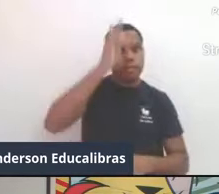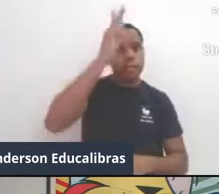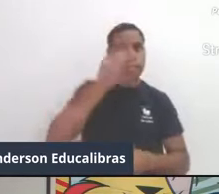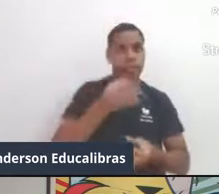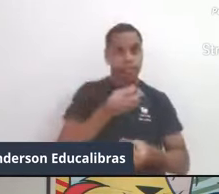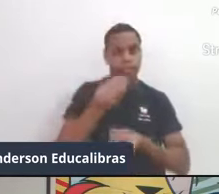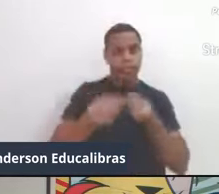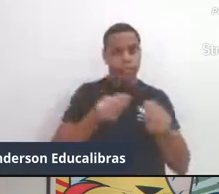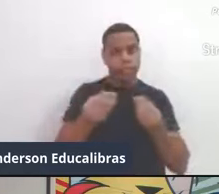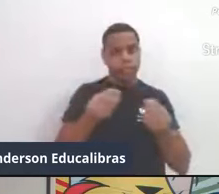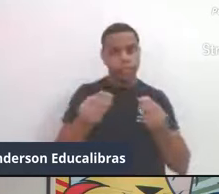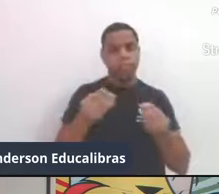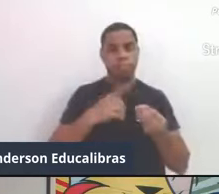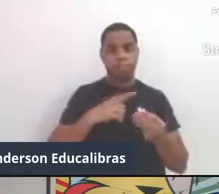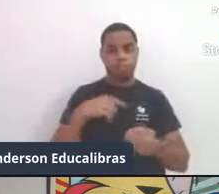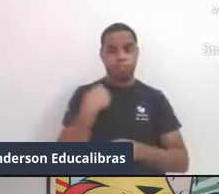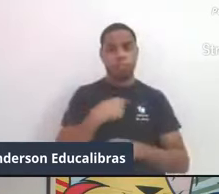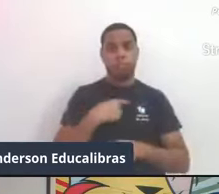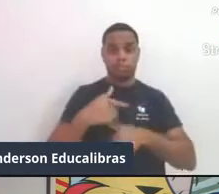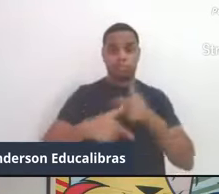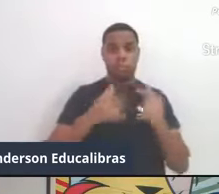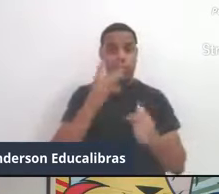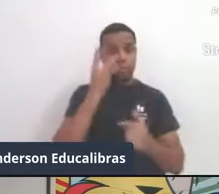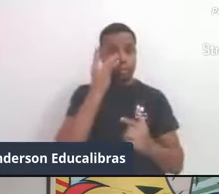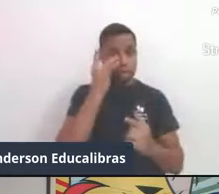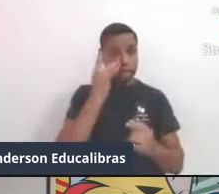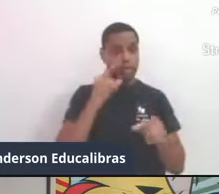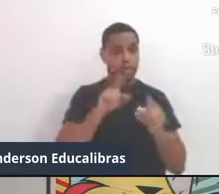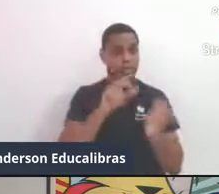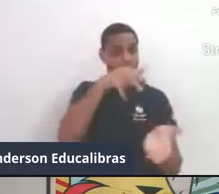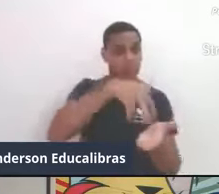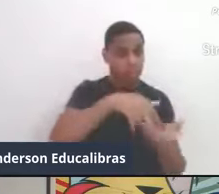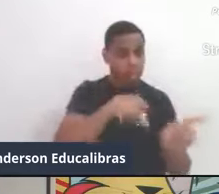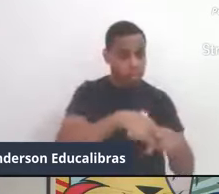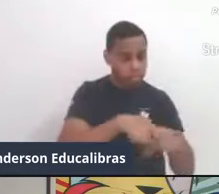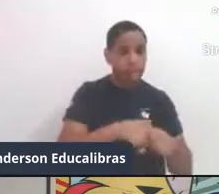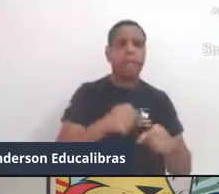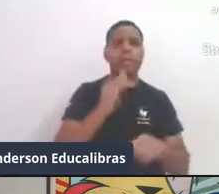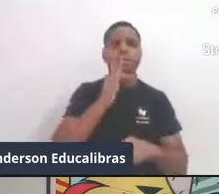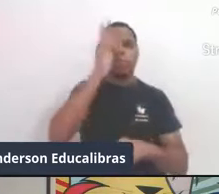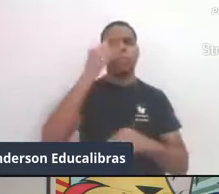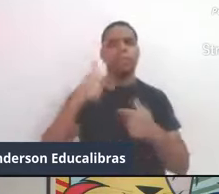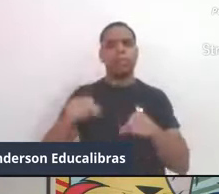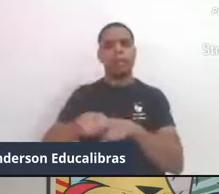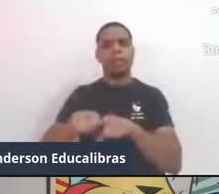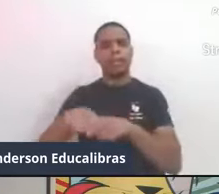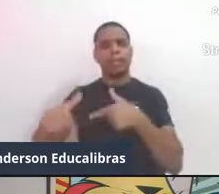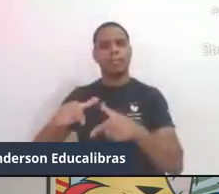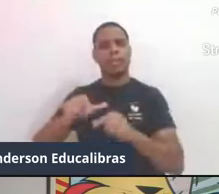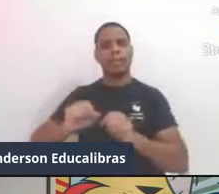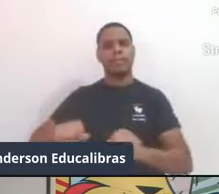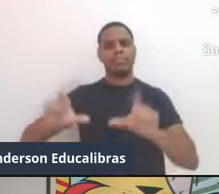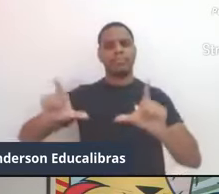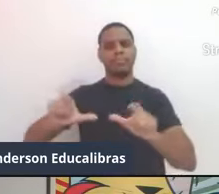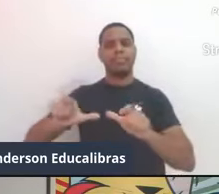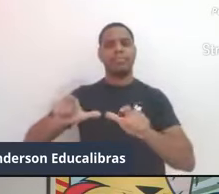a futura atuação presencial com também uma futura atuação virtual,